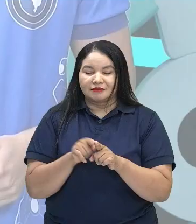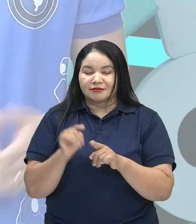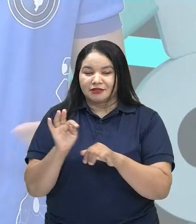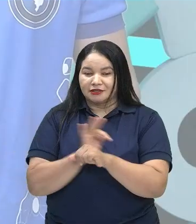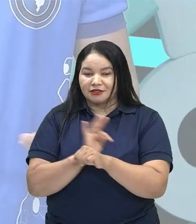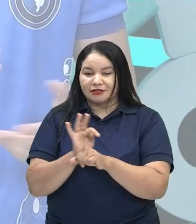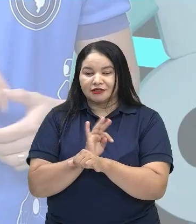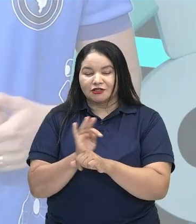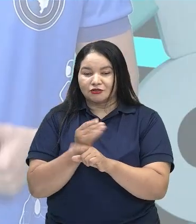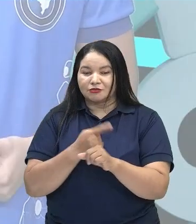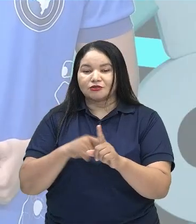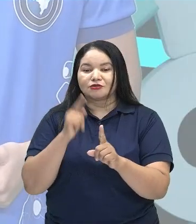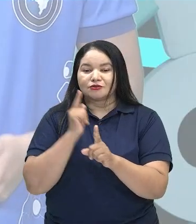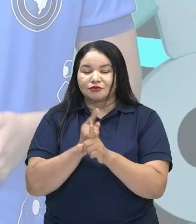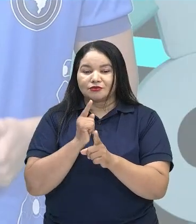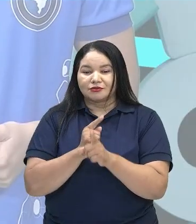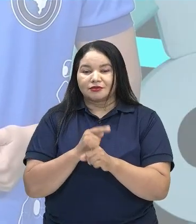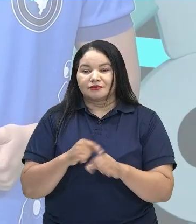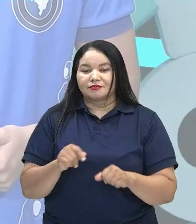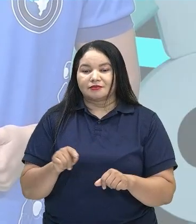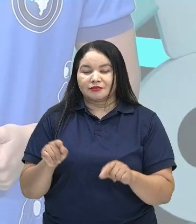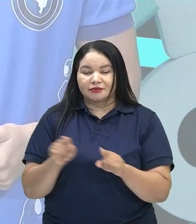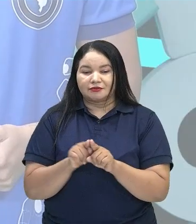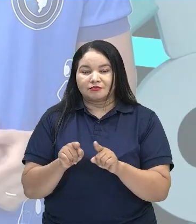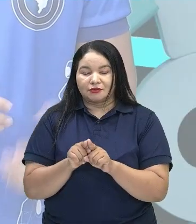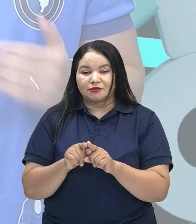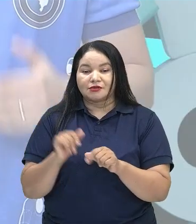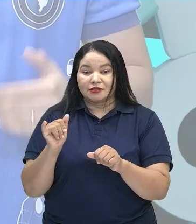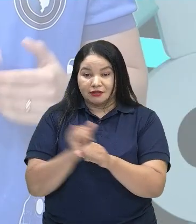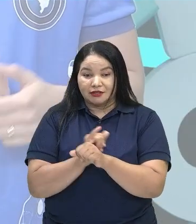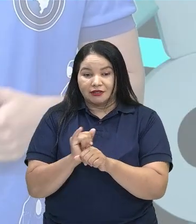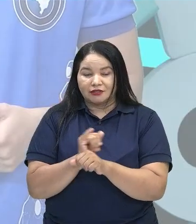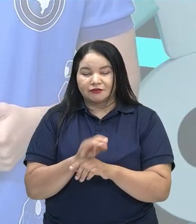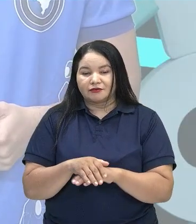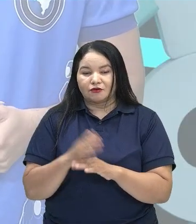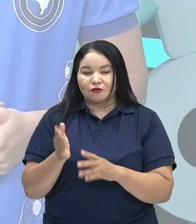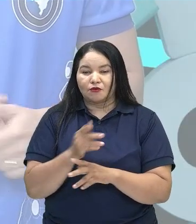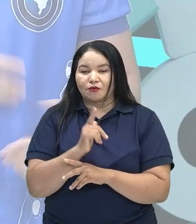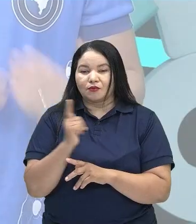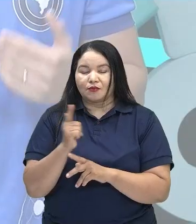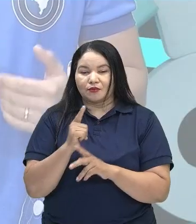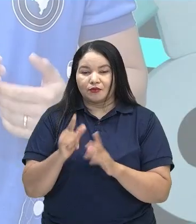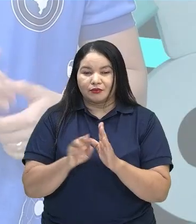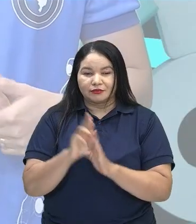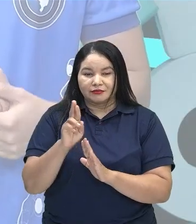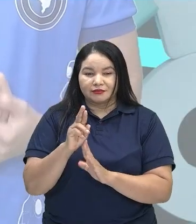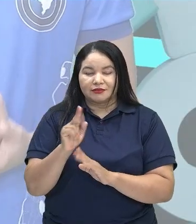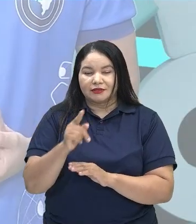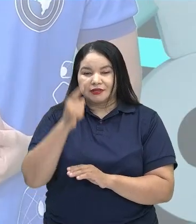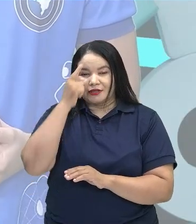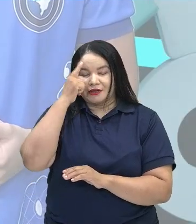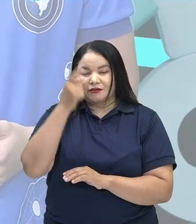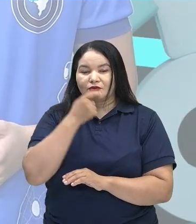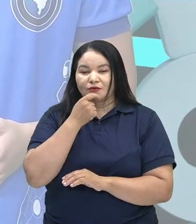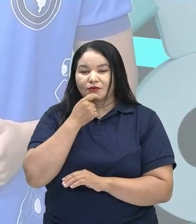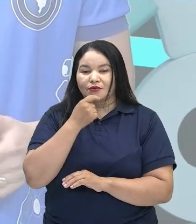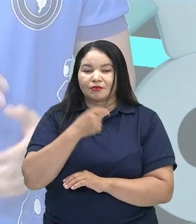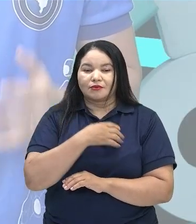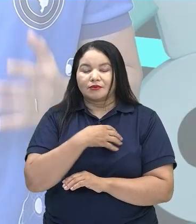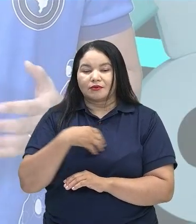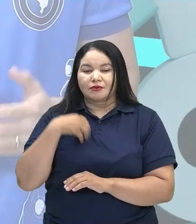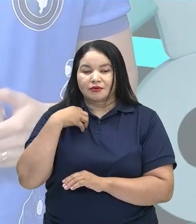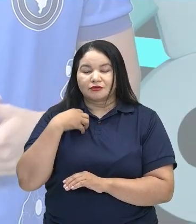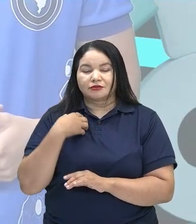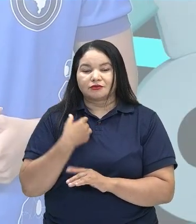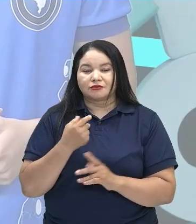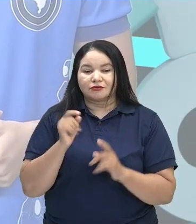texto. Por exemplo, o apelo à autoridade. Né? Lembra lá quando Aristóteles identificou o ethos? Né? Então,